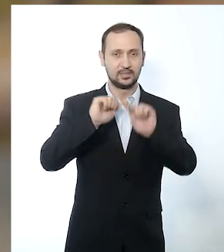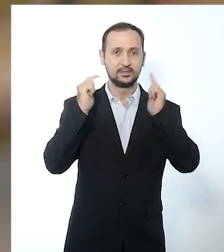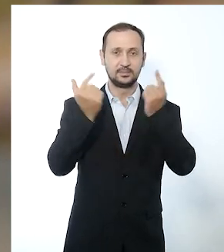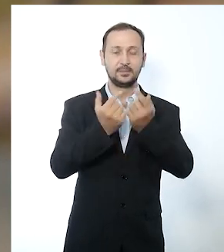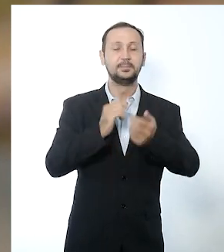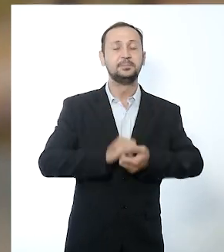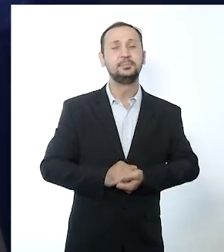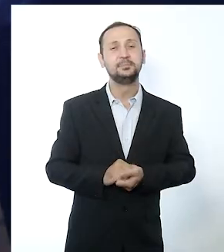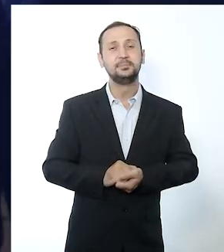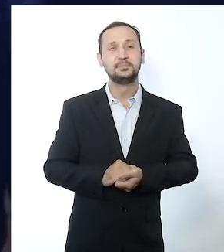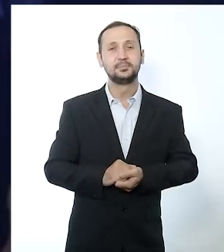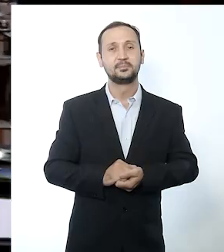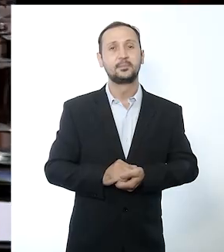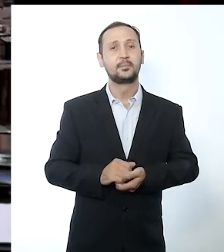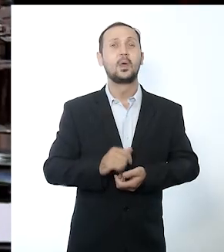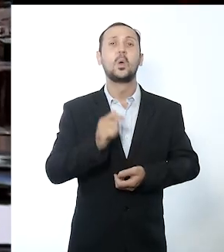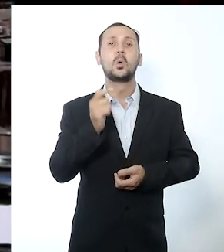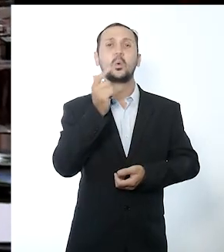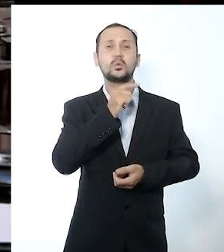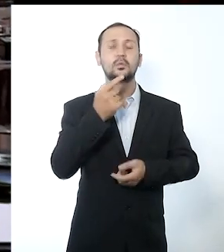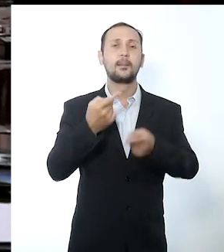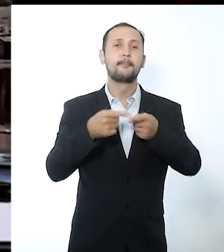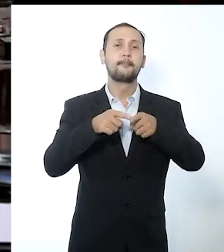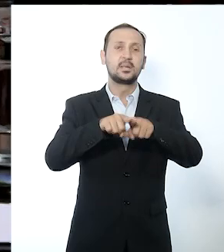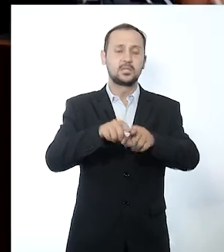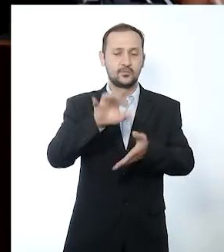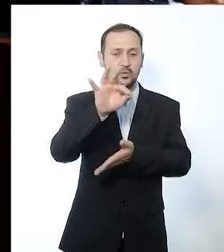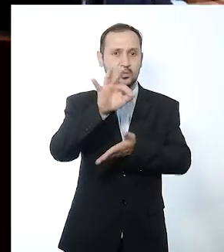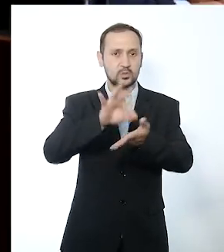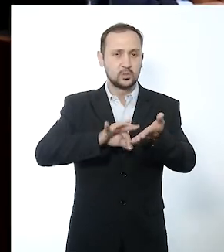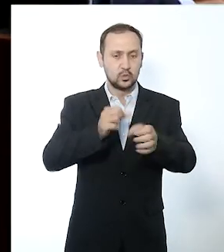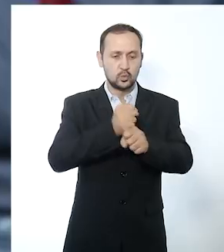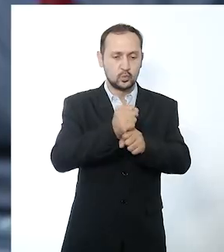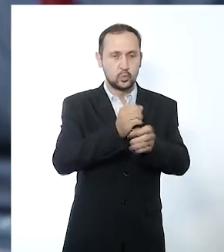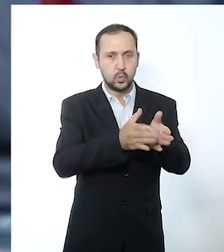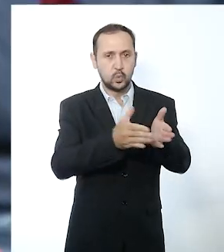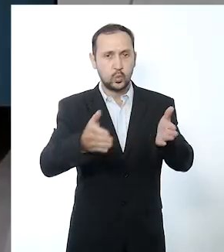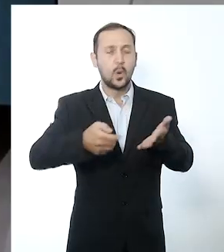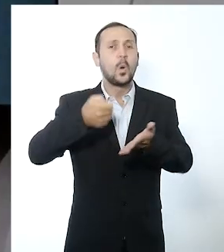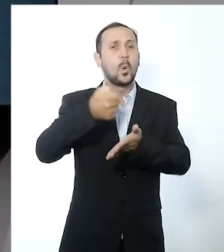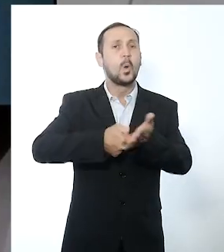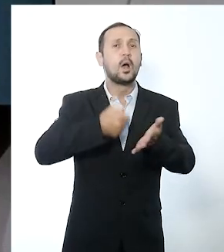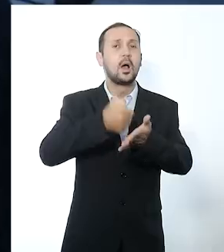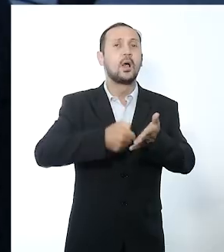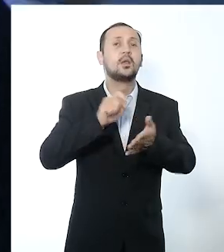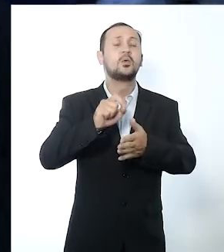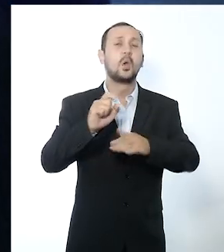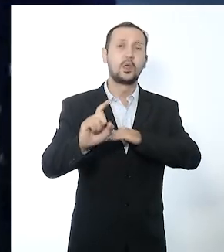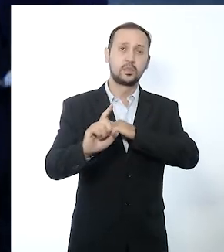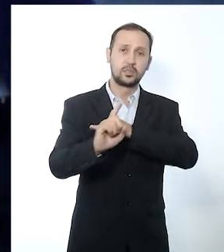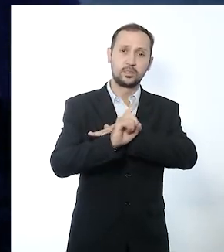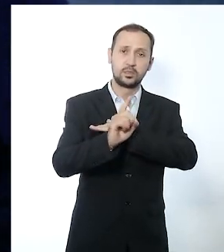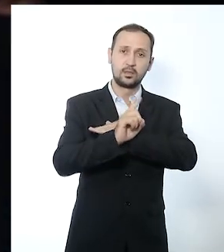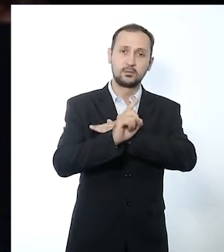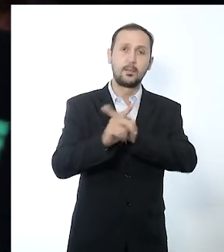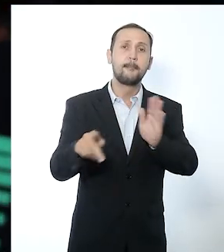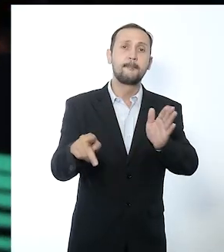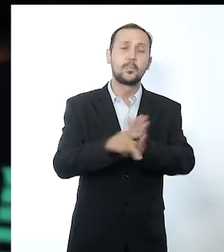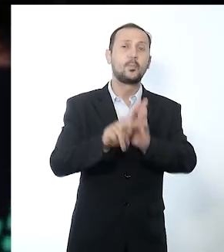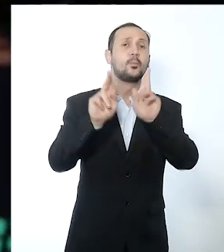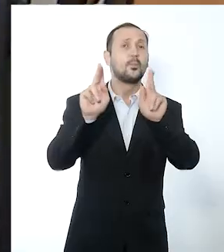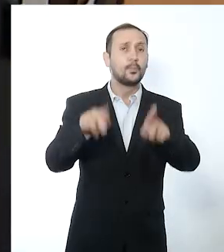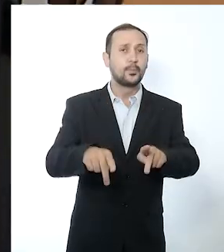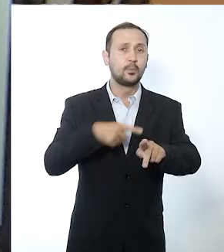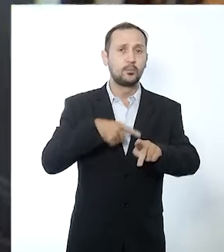Casa de Leis. Para isso, parcerias foram firmadas ao longo do ano e garantiram que a prestação de serviço e a utilidade